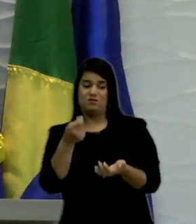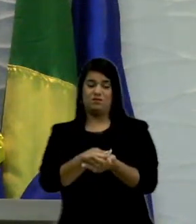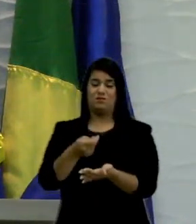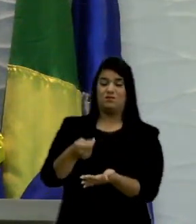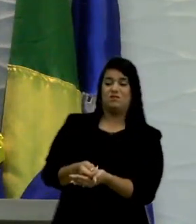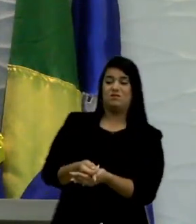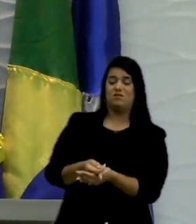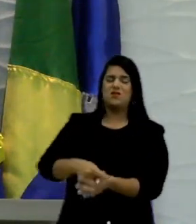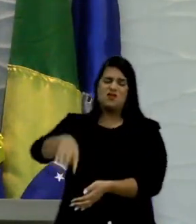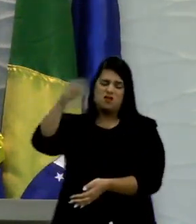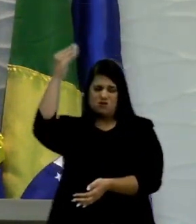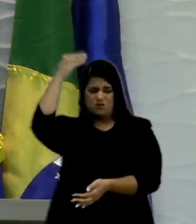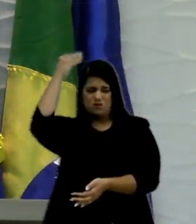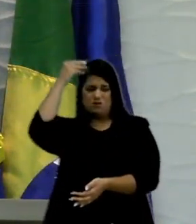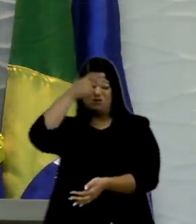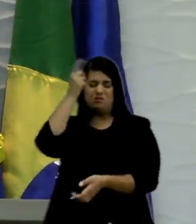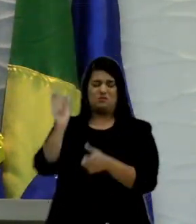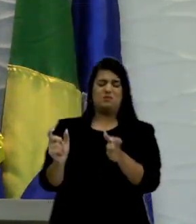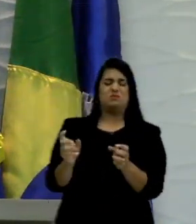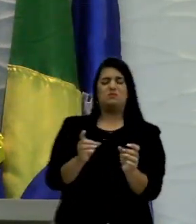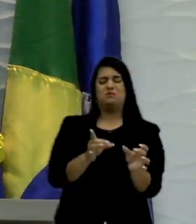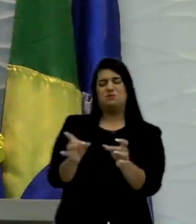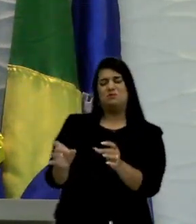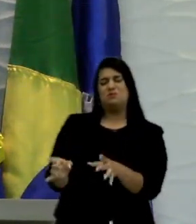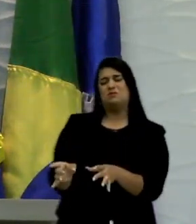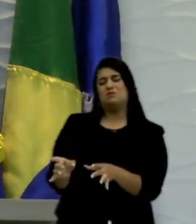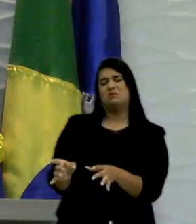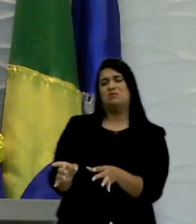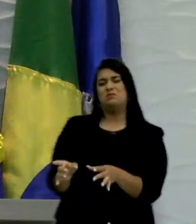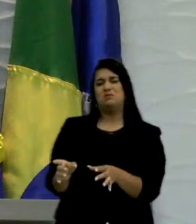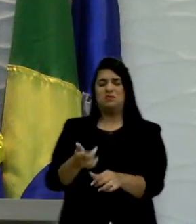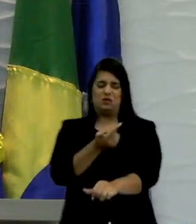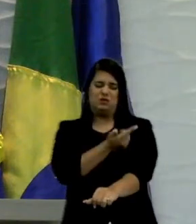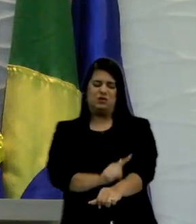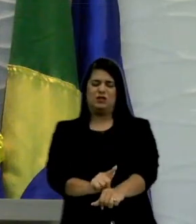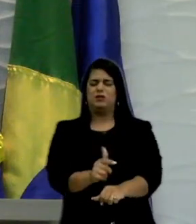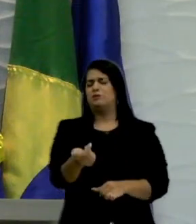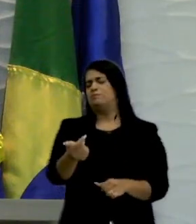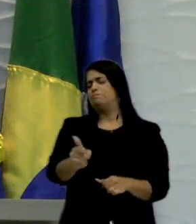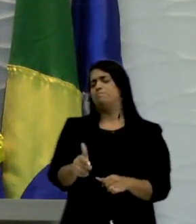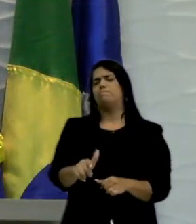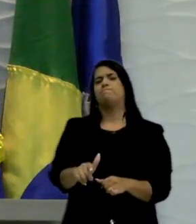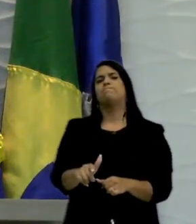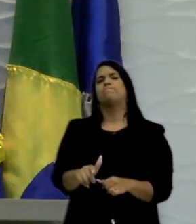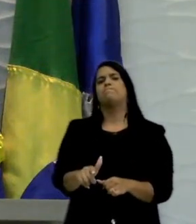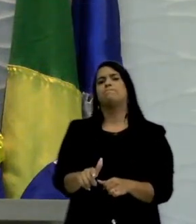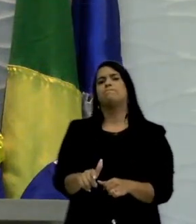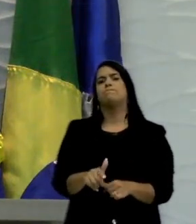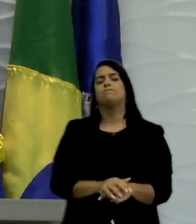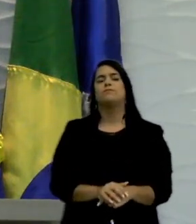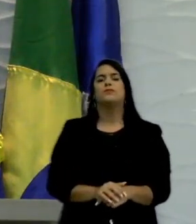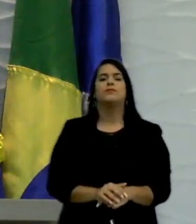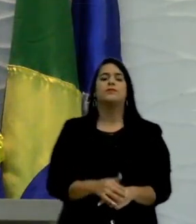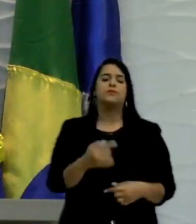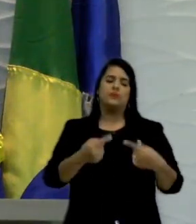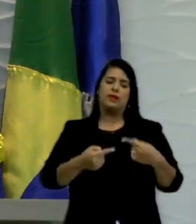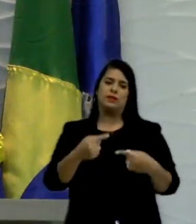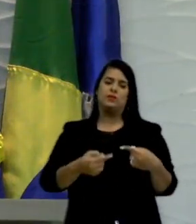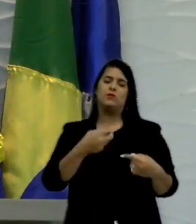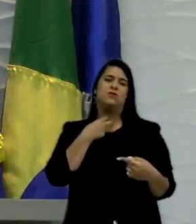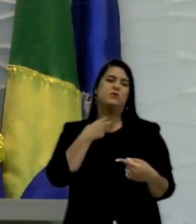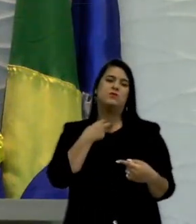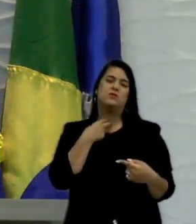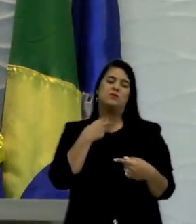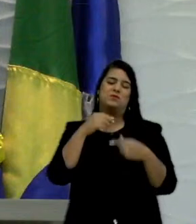tem aqueles que se vendem por falta de caráter e por falta de olhar o seu município que caminha para frente. Políticos não podem ter